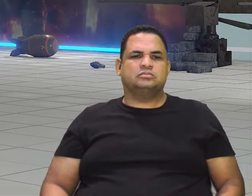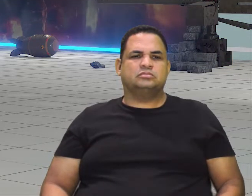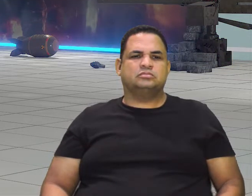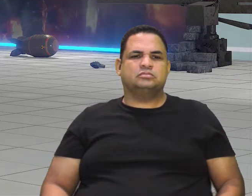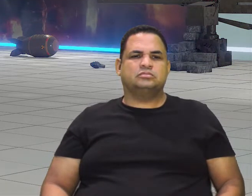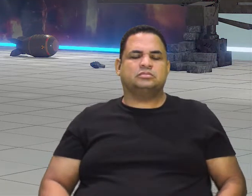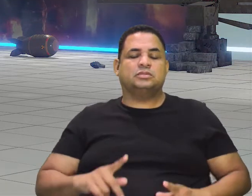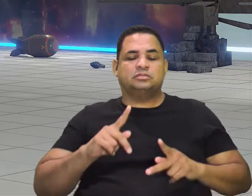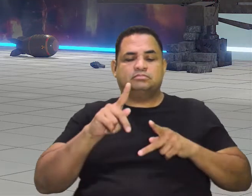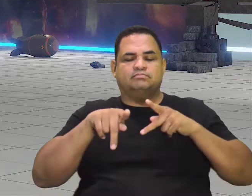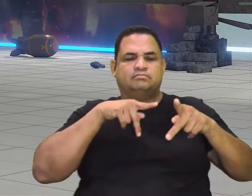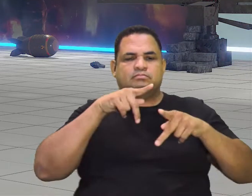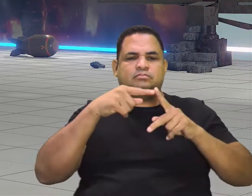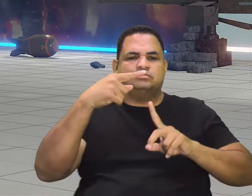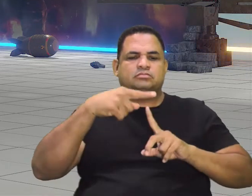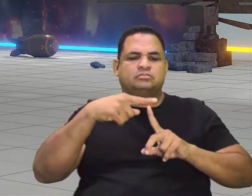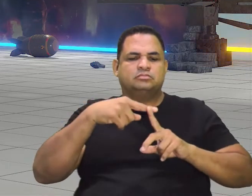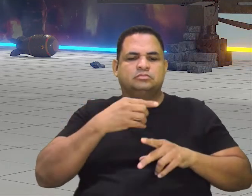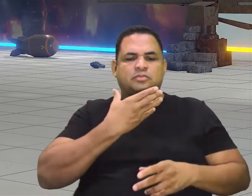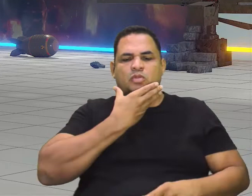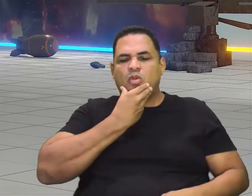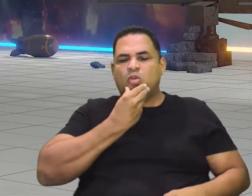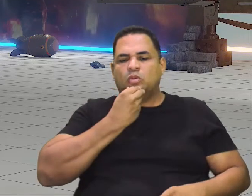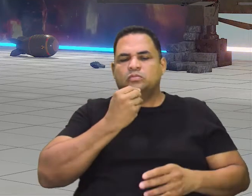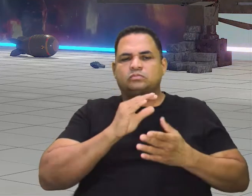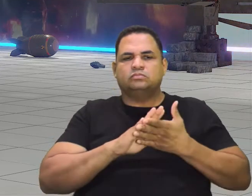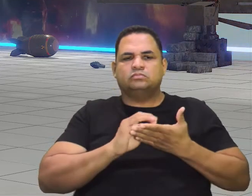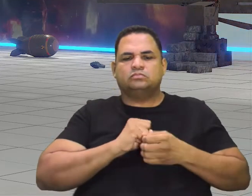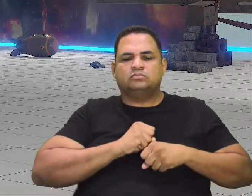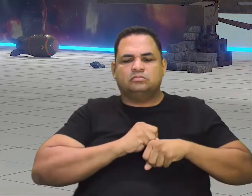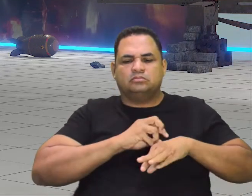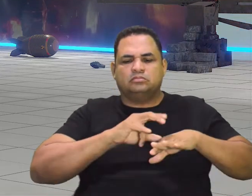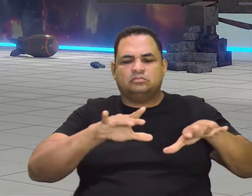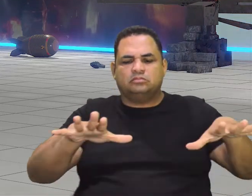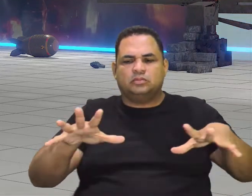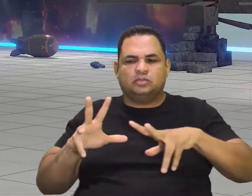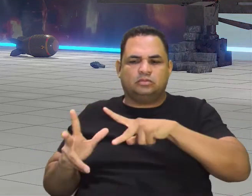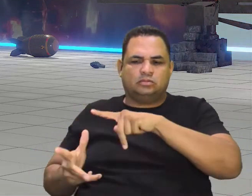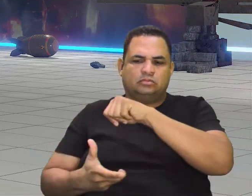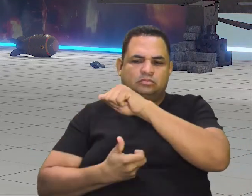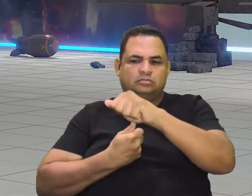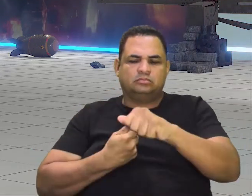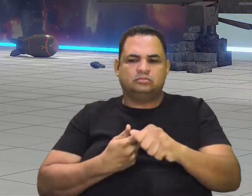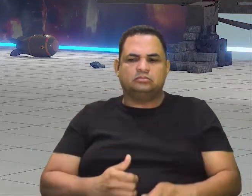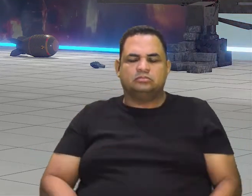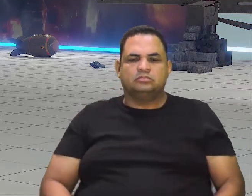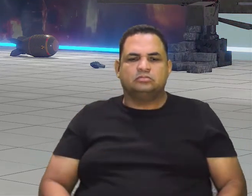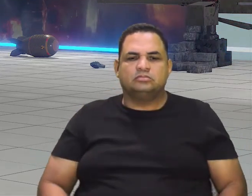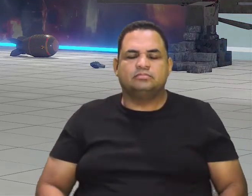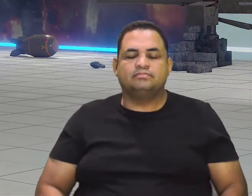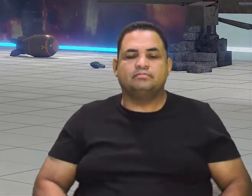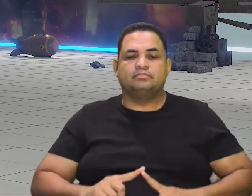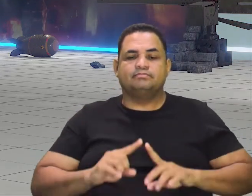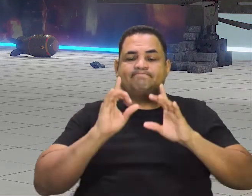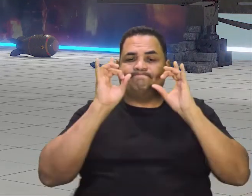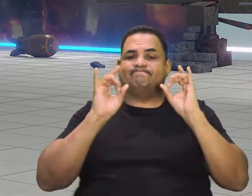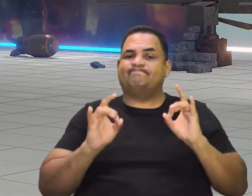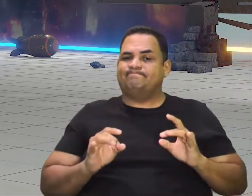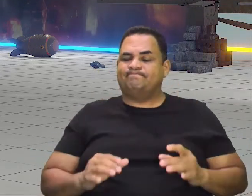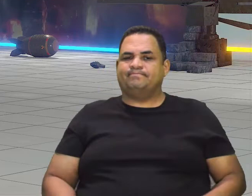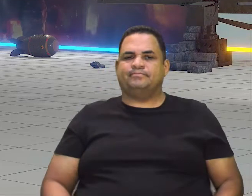esse povo, esse tipo de homo, ele se espalhou pelo mundo. Só que com um detalhe: